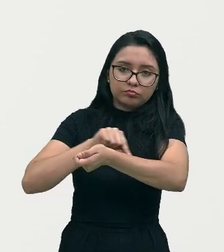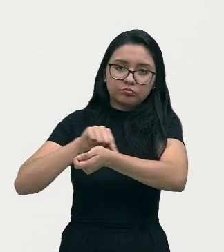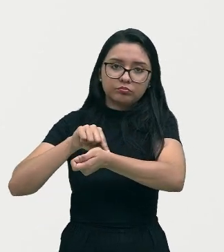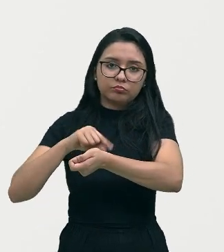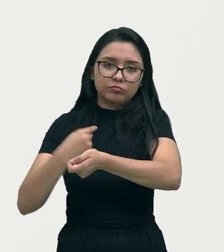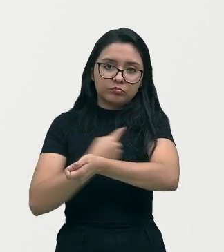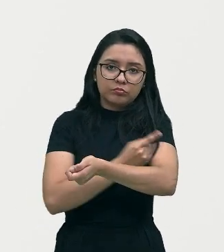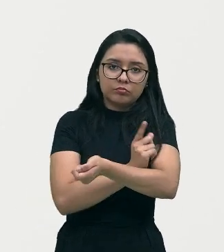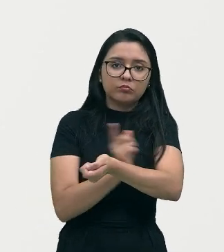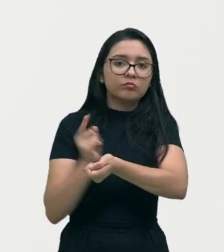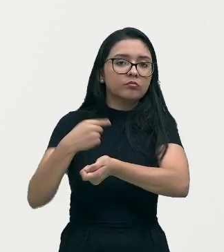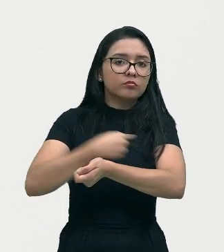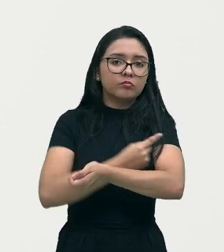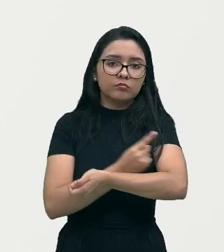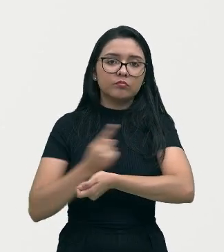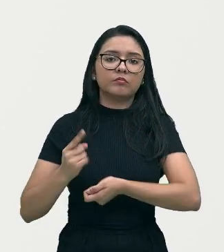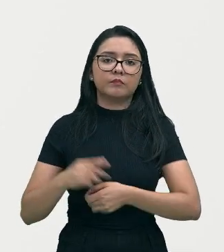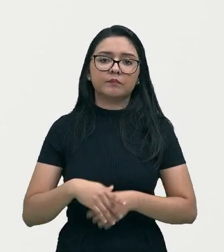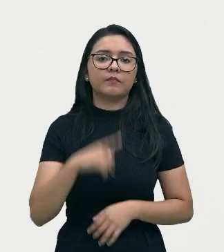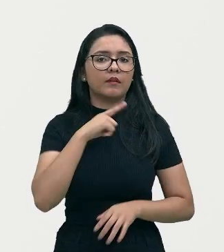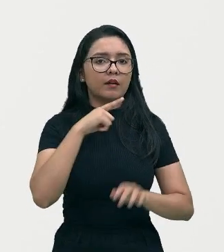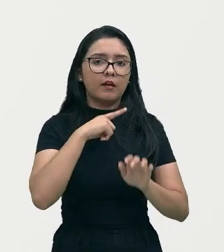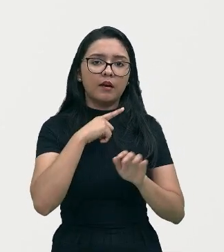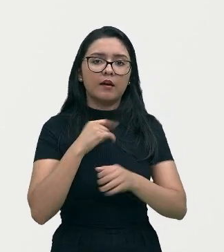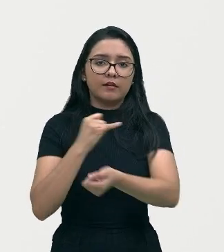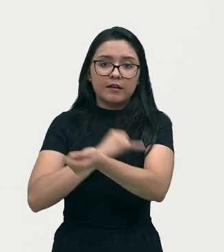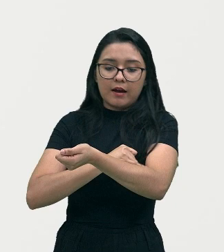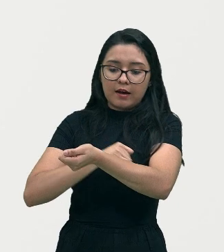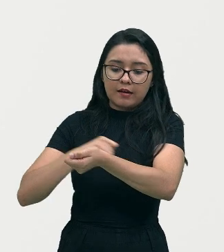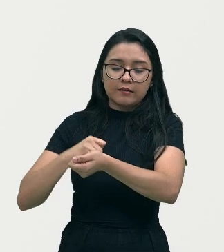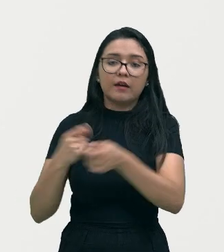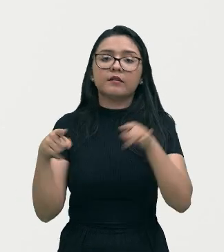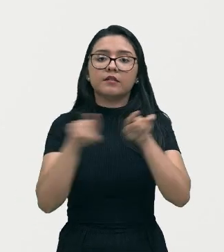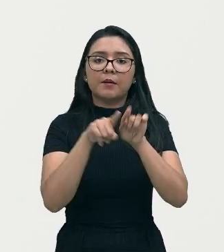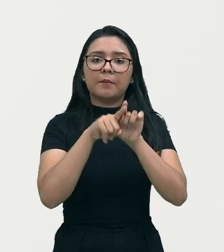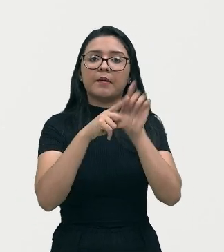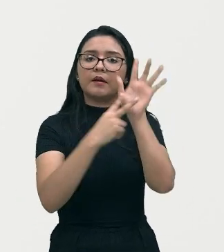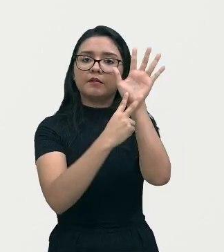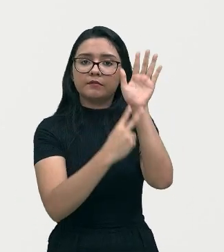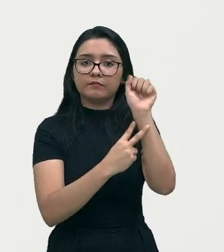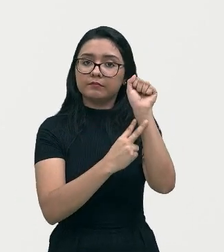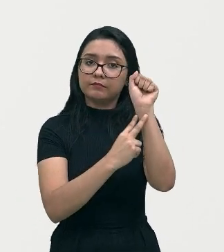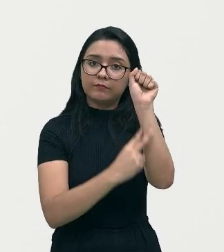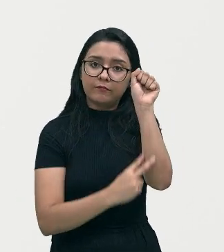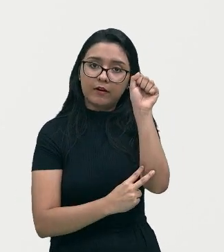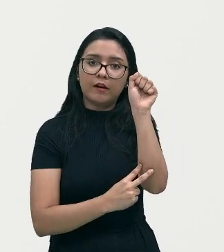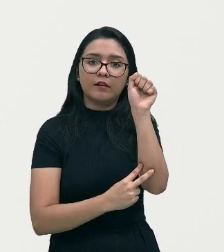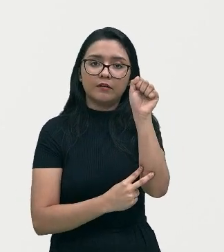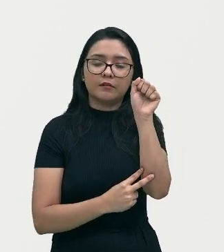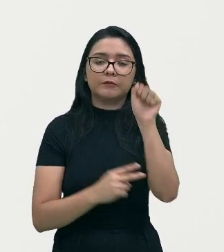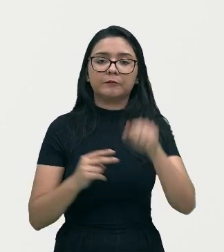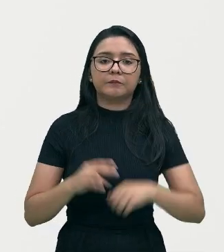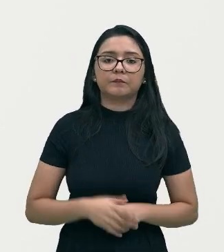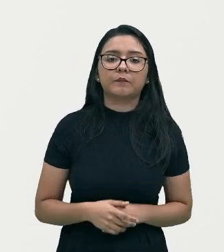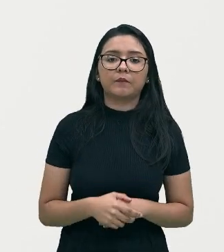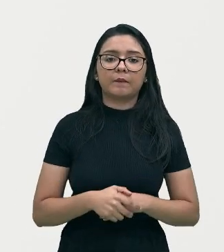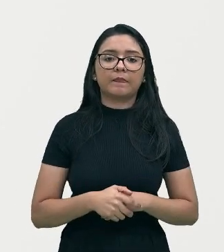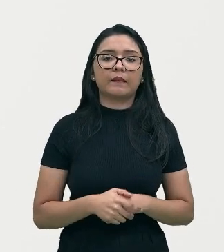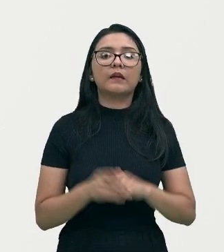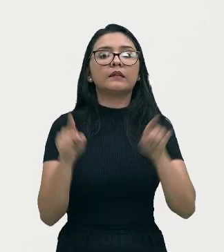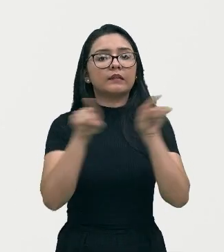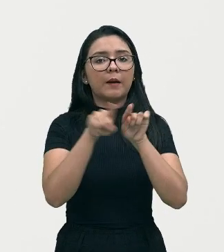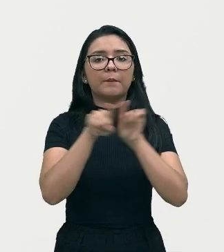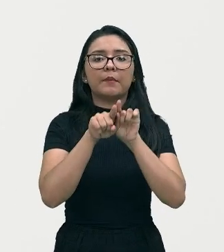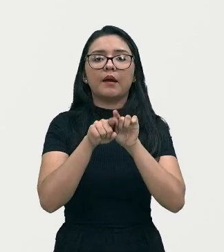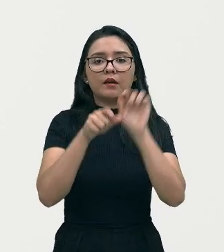de artérias e veias que se ramificam formando também, temos os capilares, tá? Então a gente vai